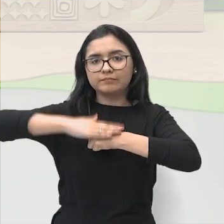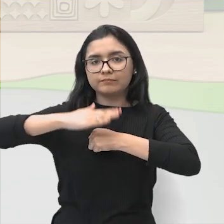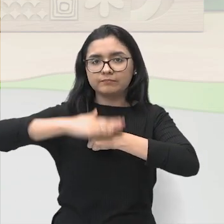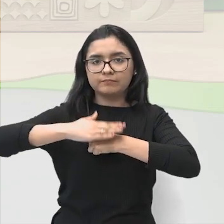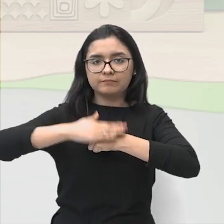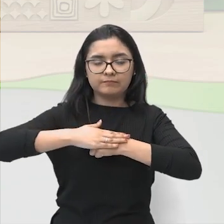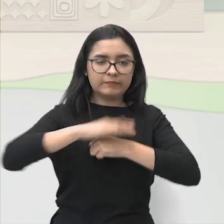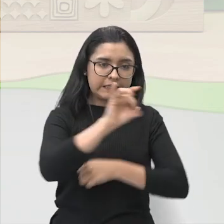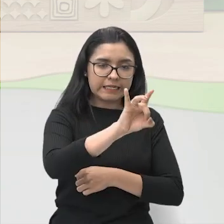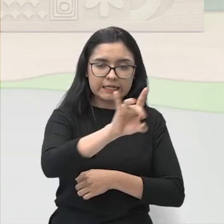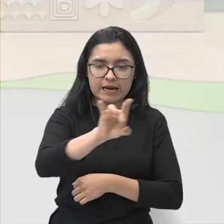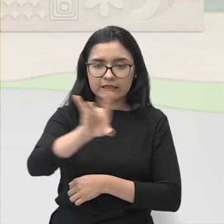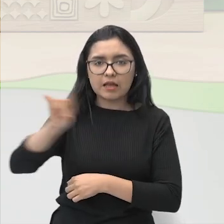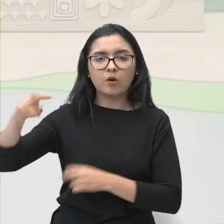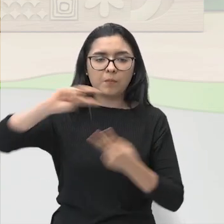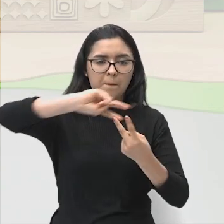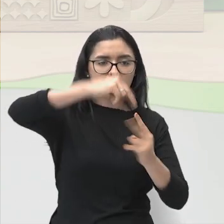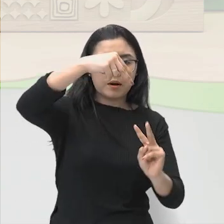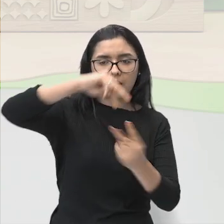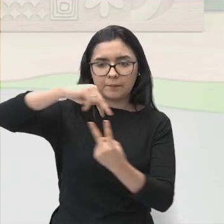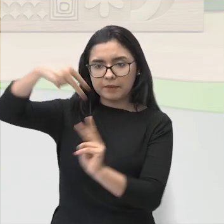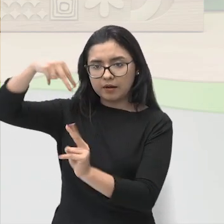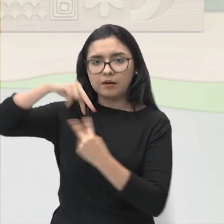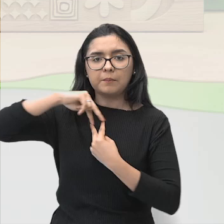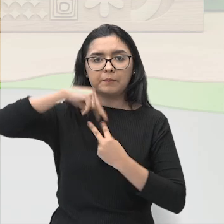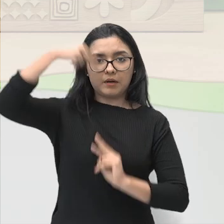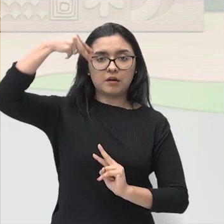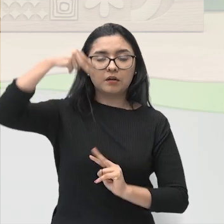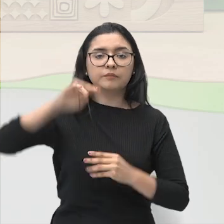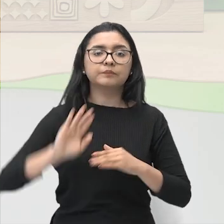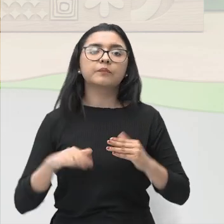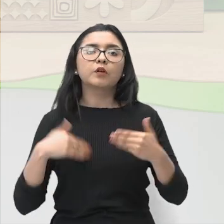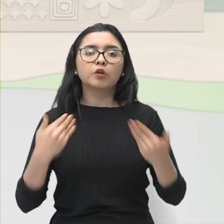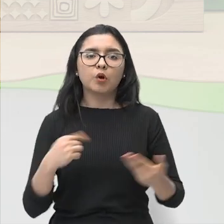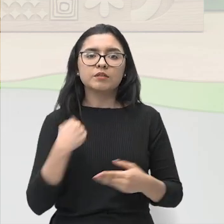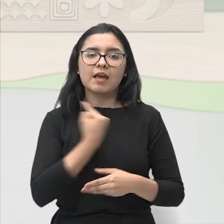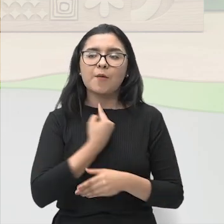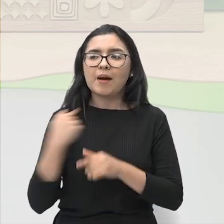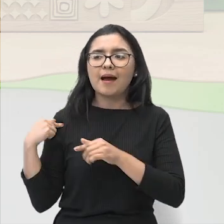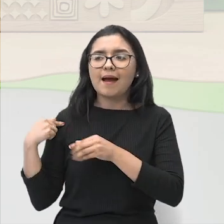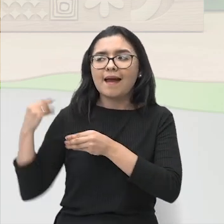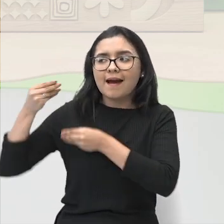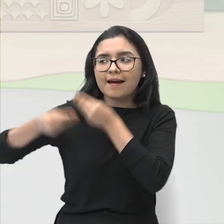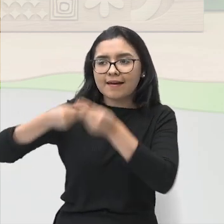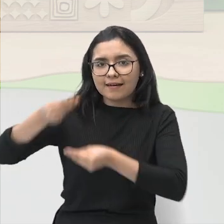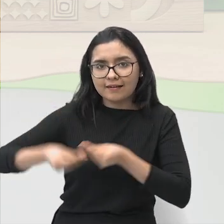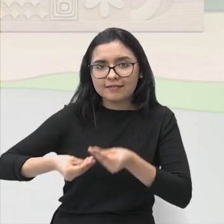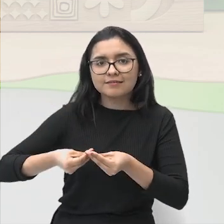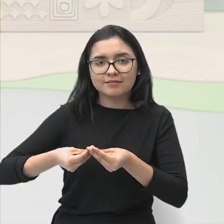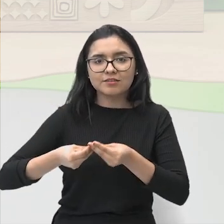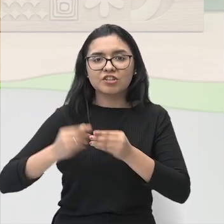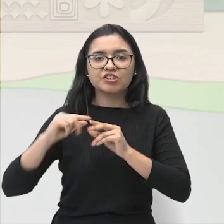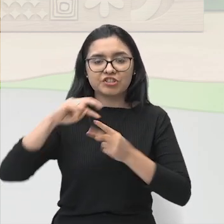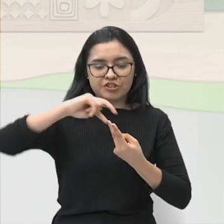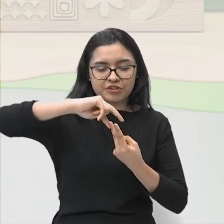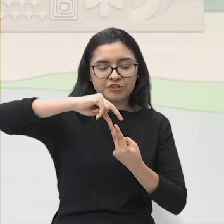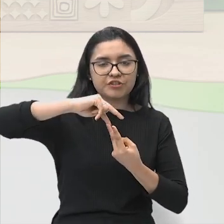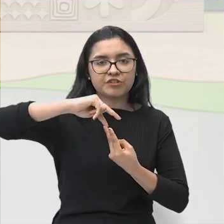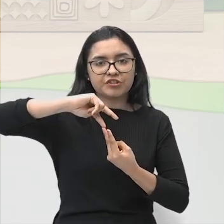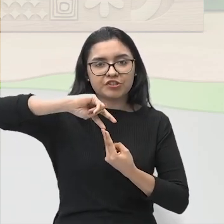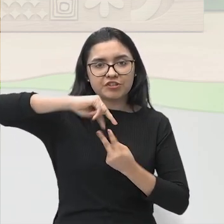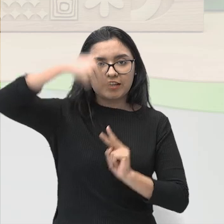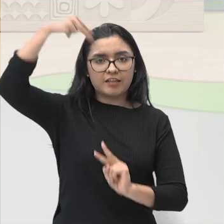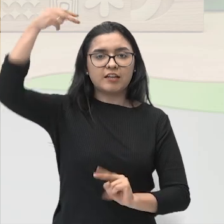certo? Quando nós somos o quê? Somos a herança genética armazenada nesta